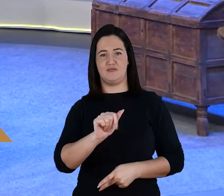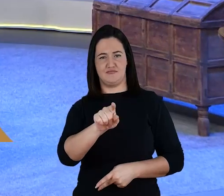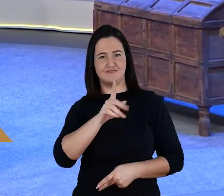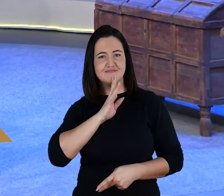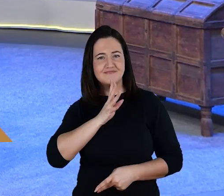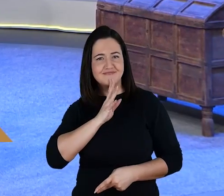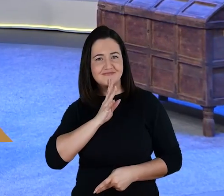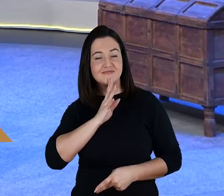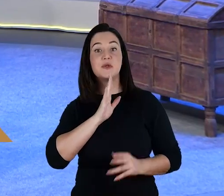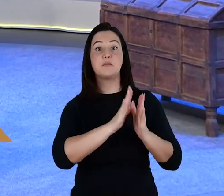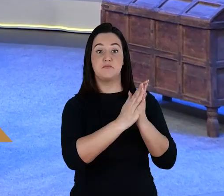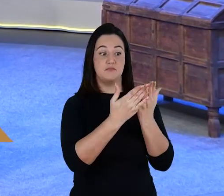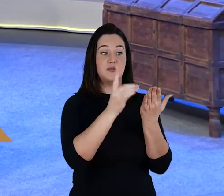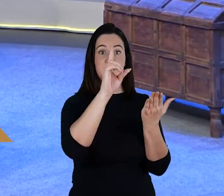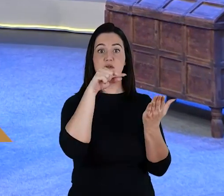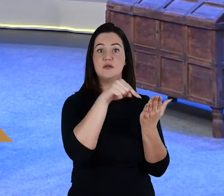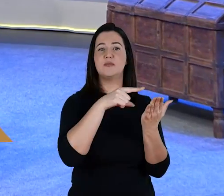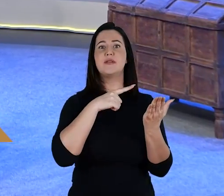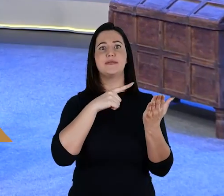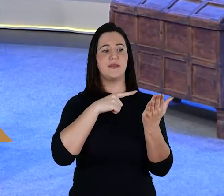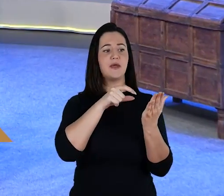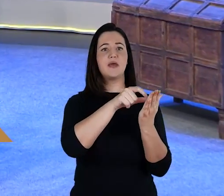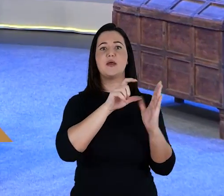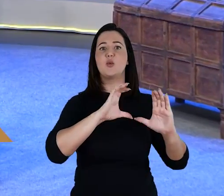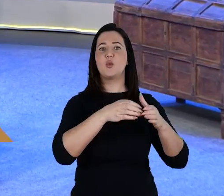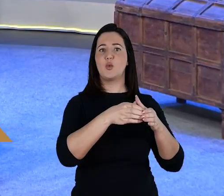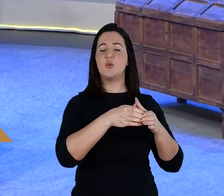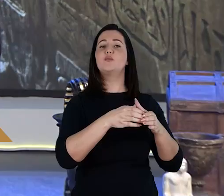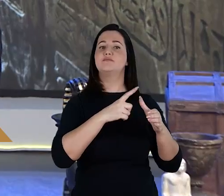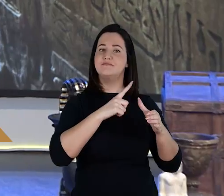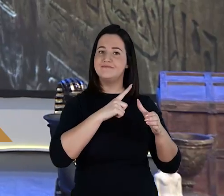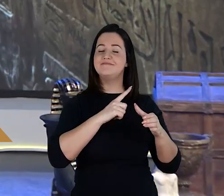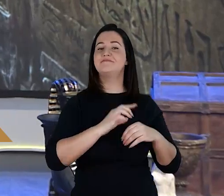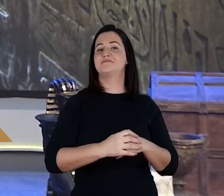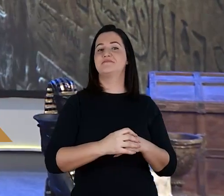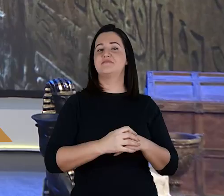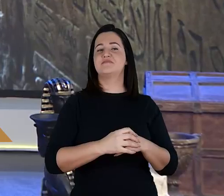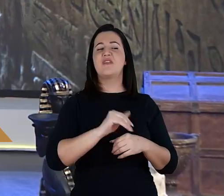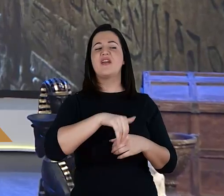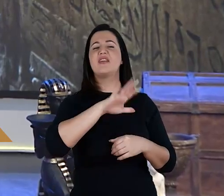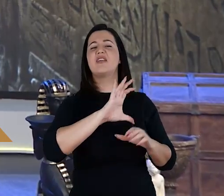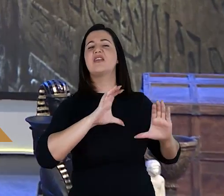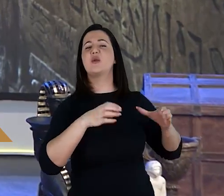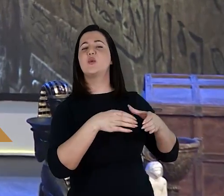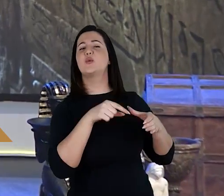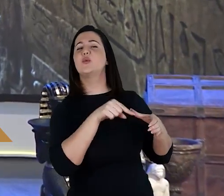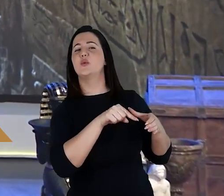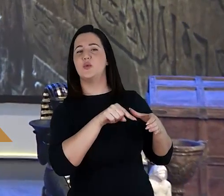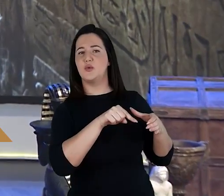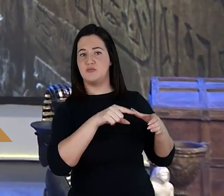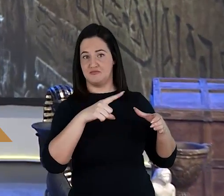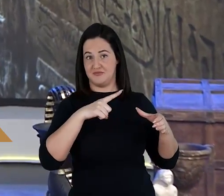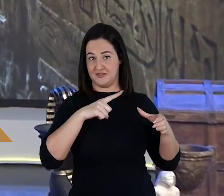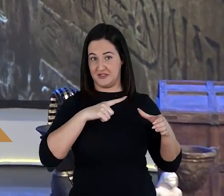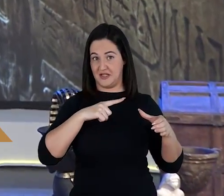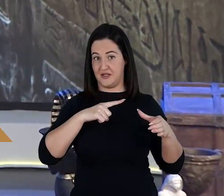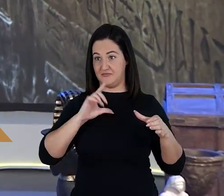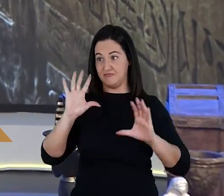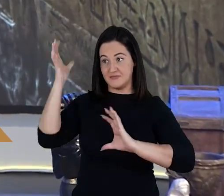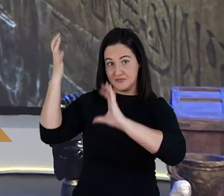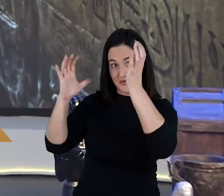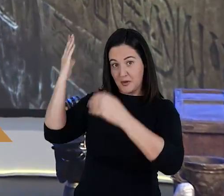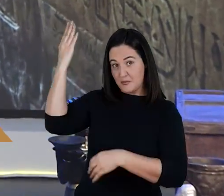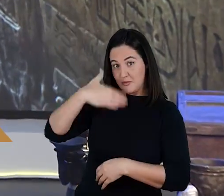A Bíblia em diversas vezes menciona esse povo. Quem foram os hititas? Qual a comprovação histórica da sua